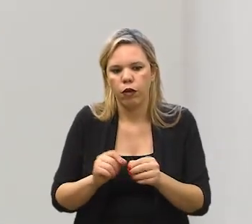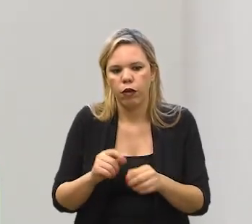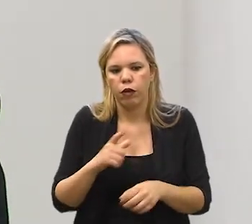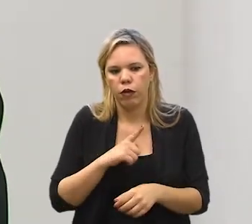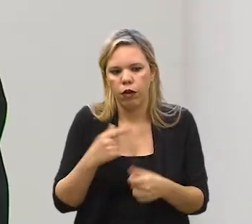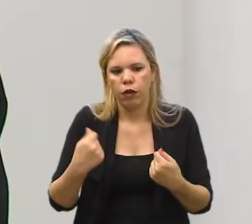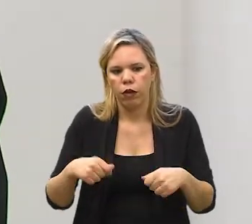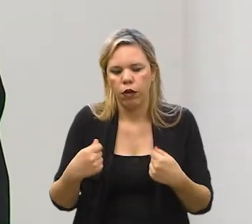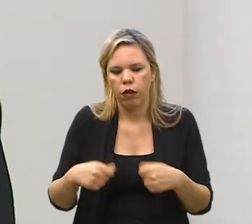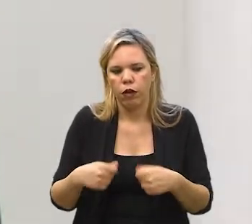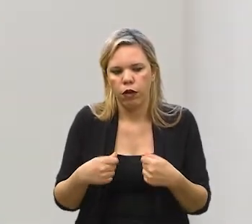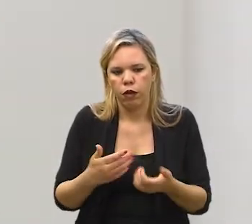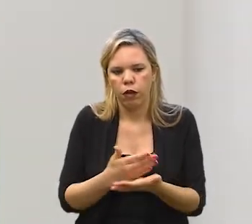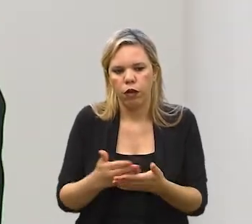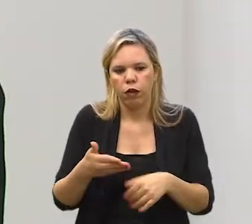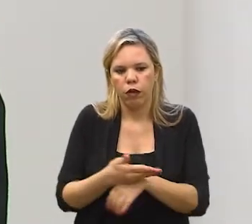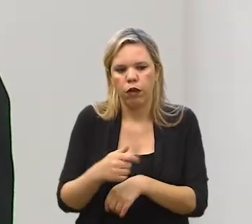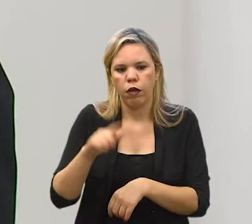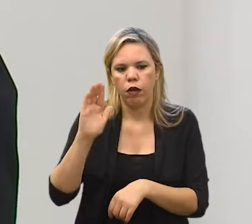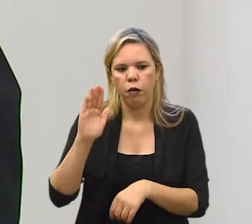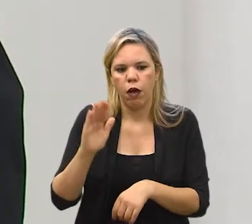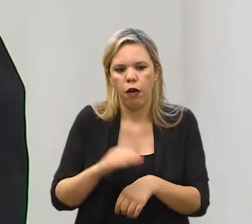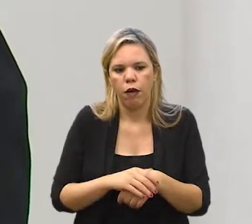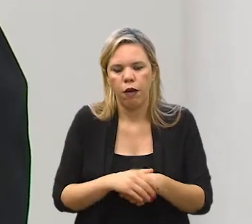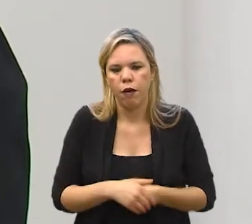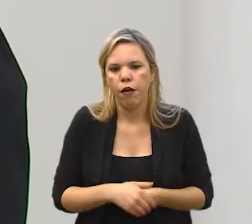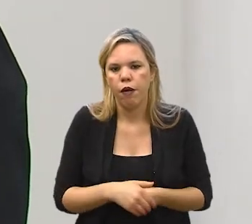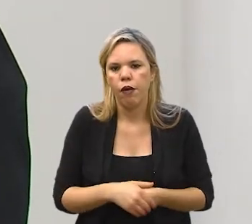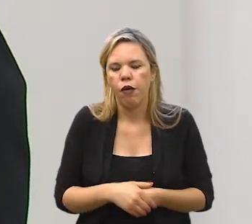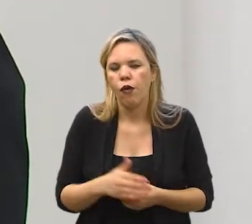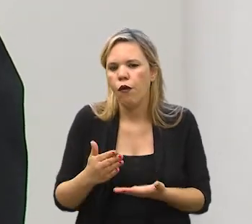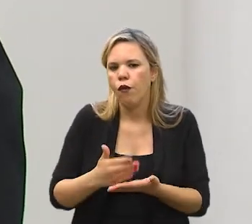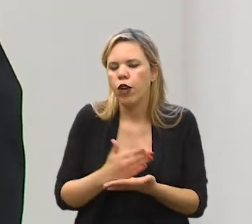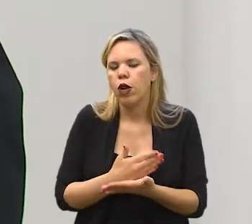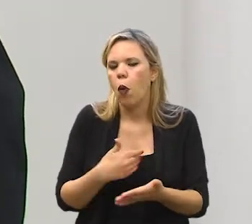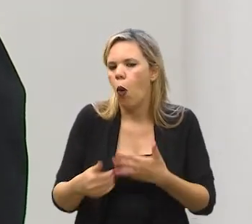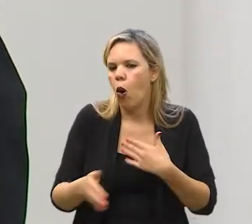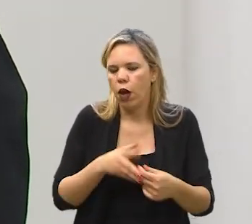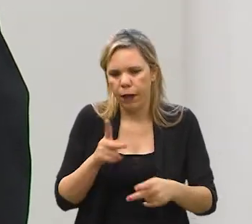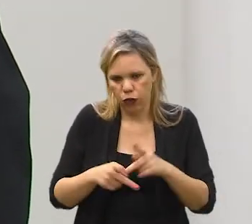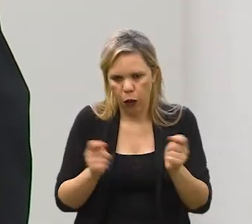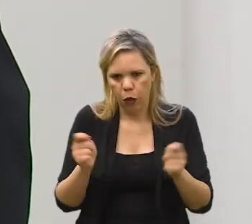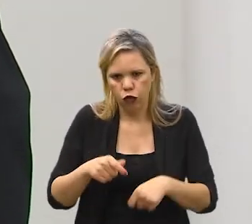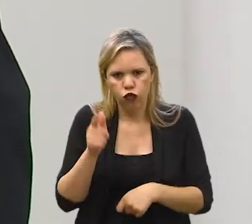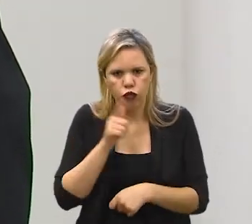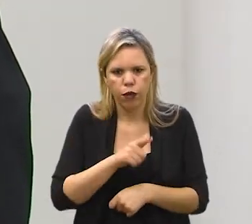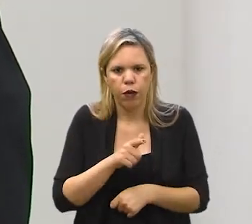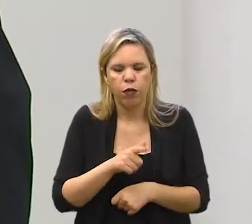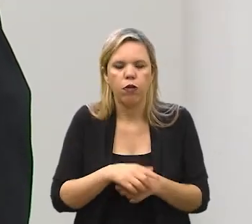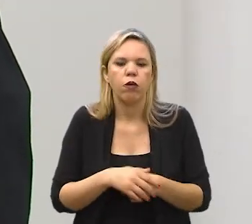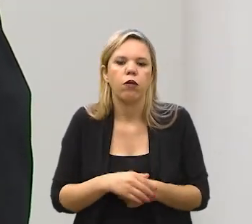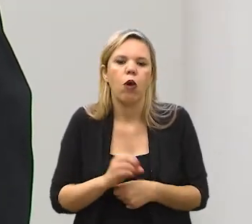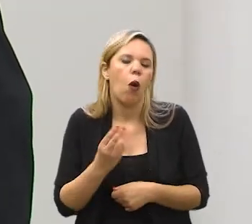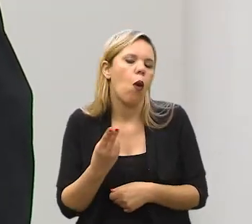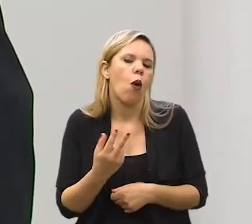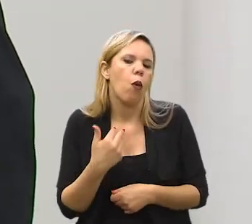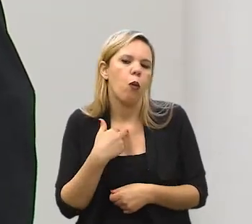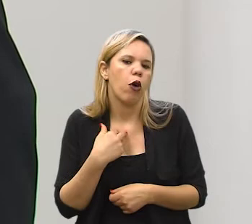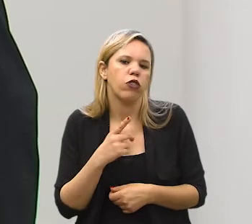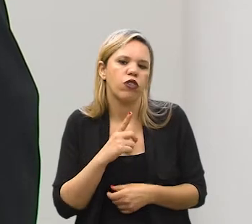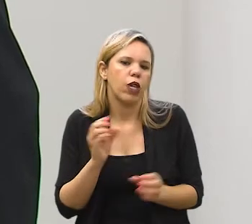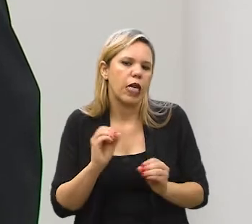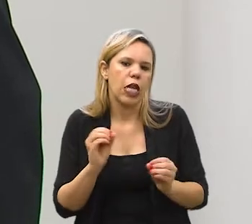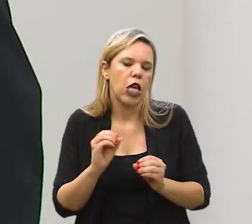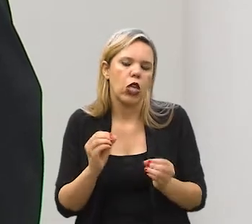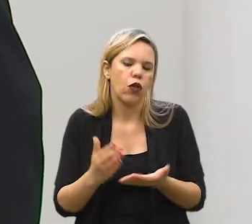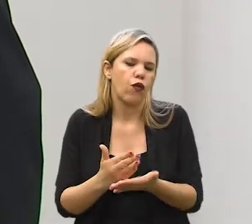uma necessidade de uma entrada um pouco maior. E o financiamento, qualquer pessoa pode conseguir um financiamento? Ou não pode ter nenhum